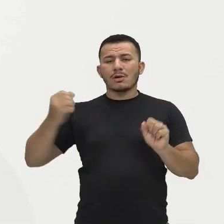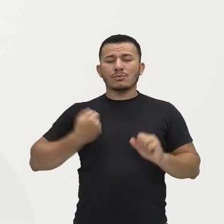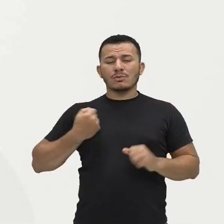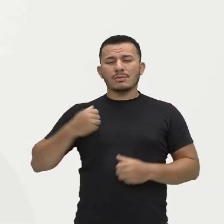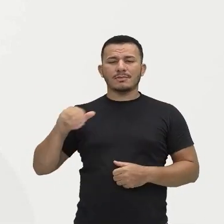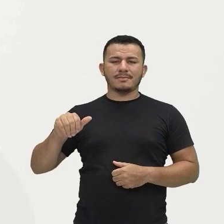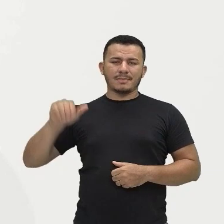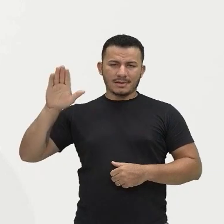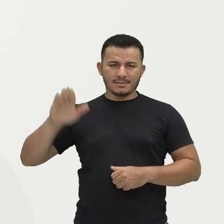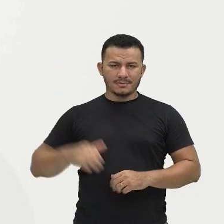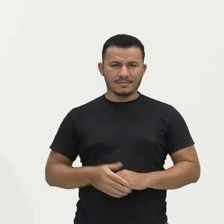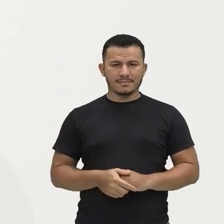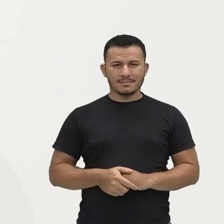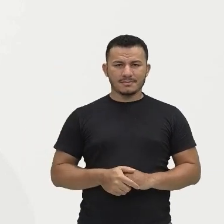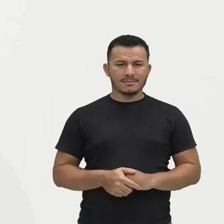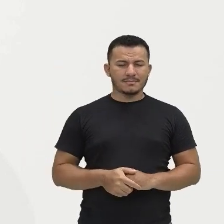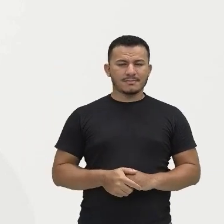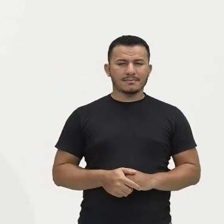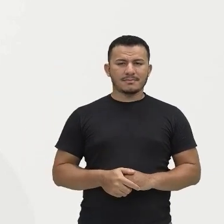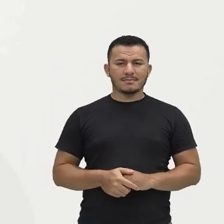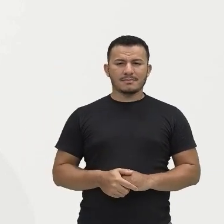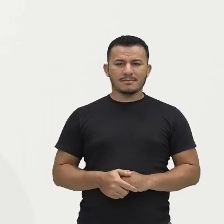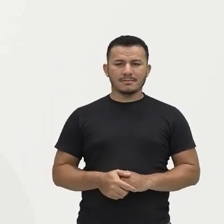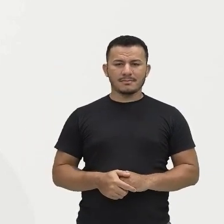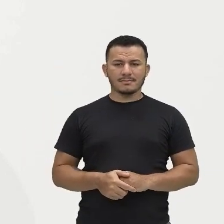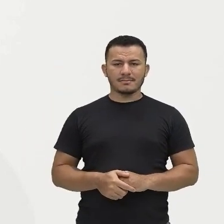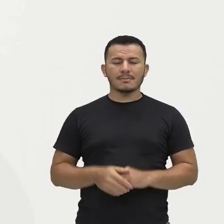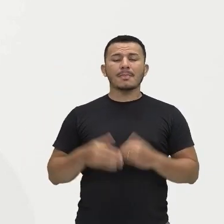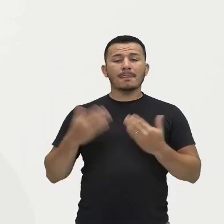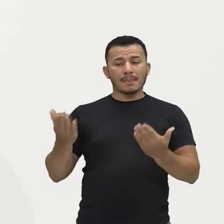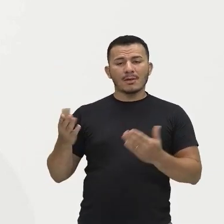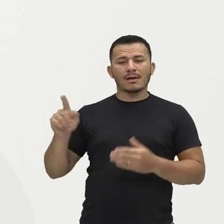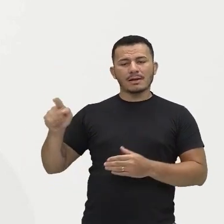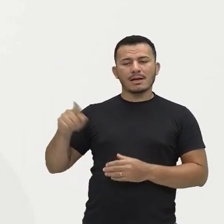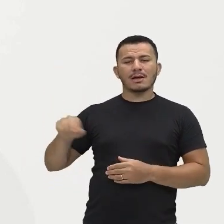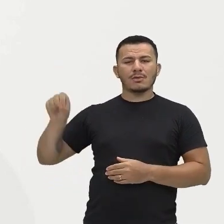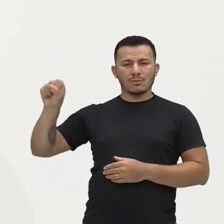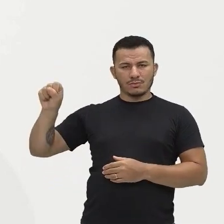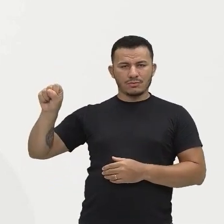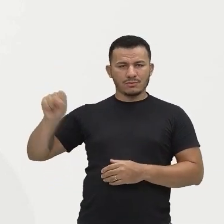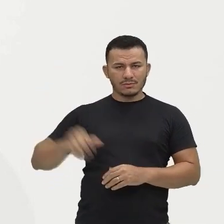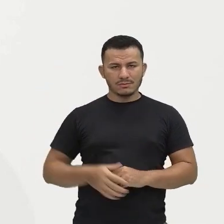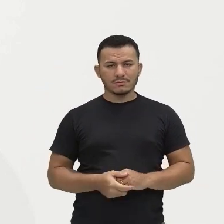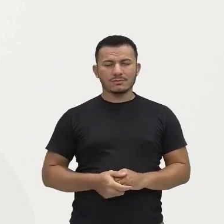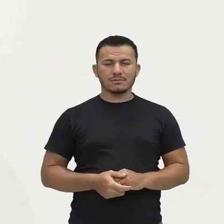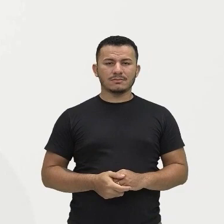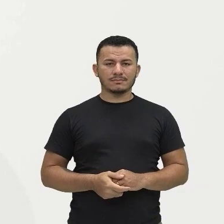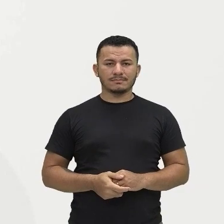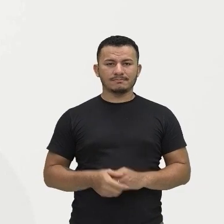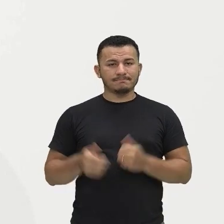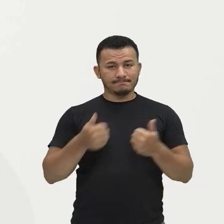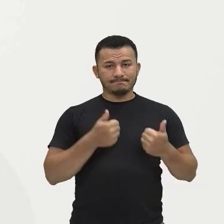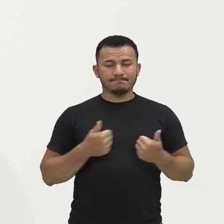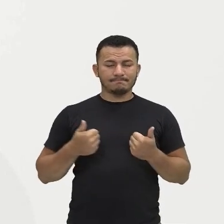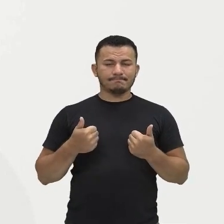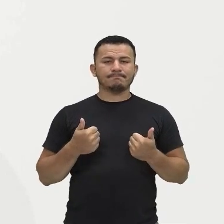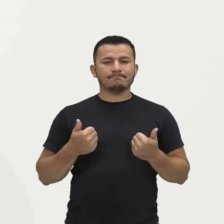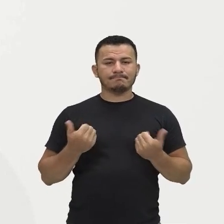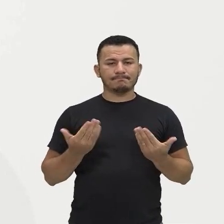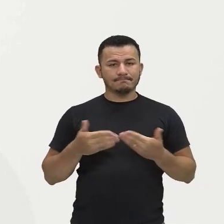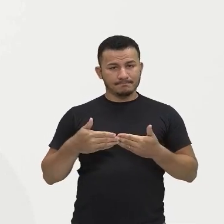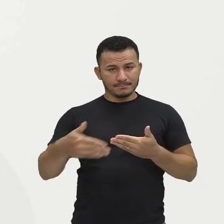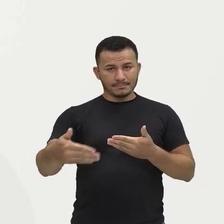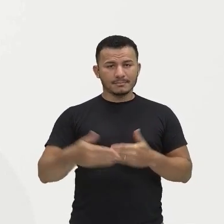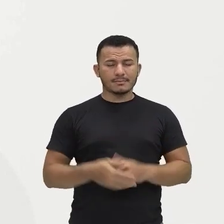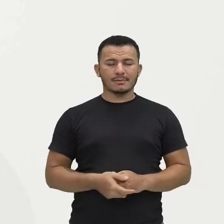número maior valor absoluto, sendo, no caso, o 8. Beleza? Muito